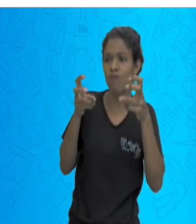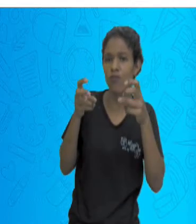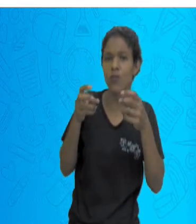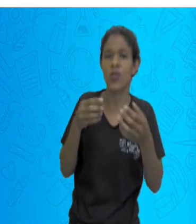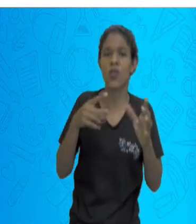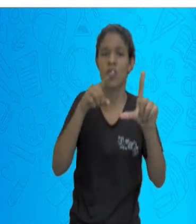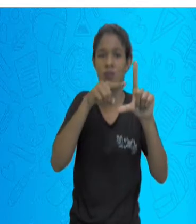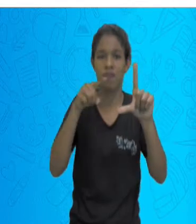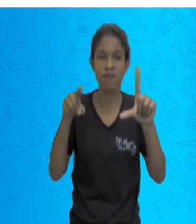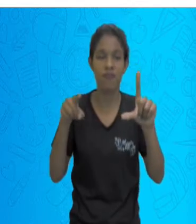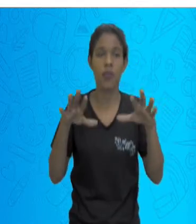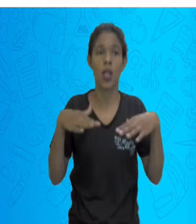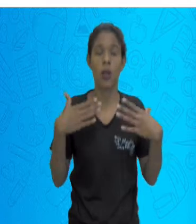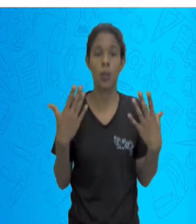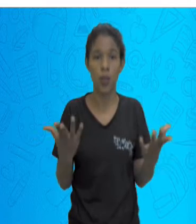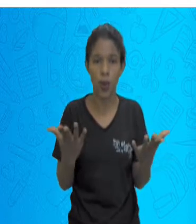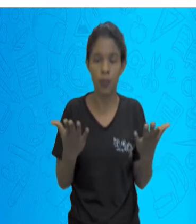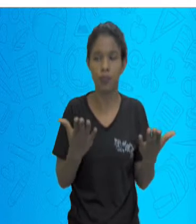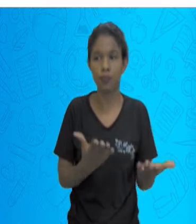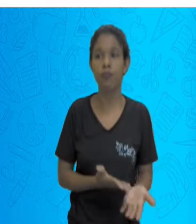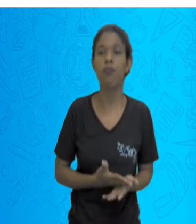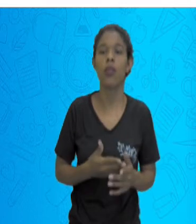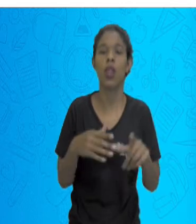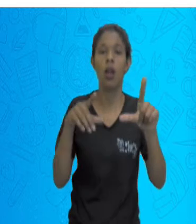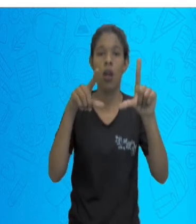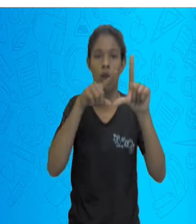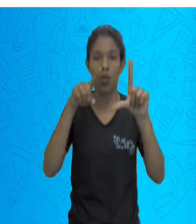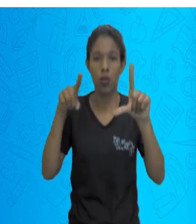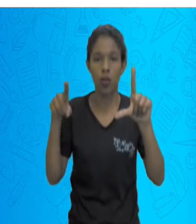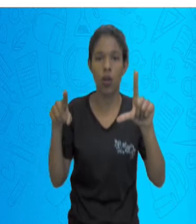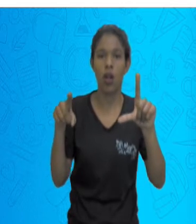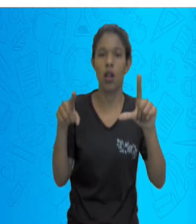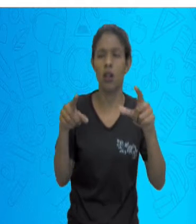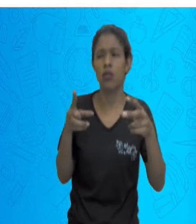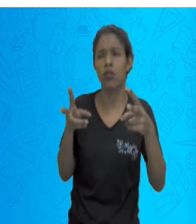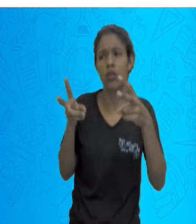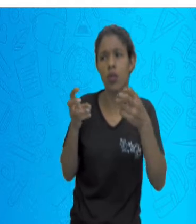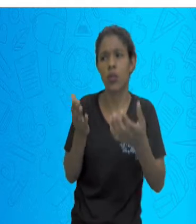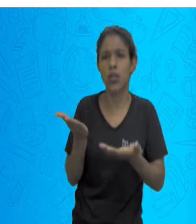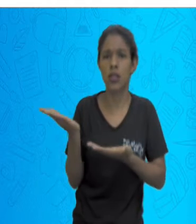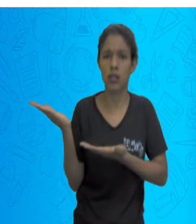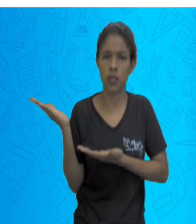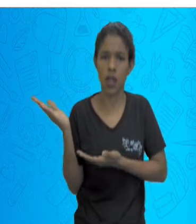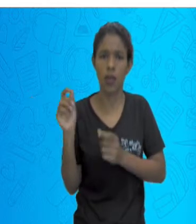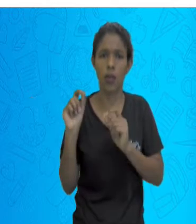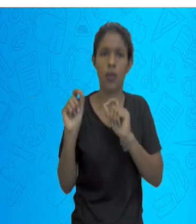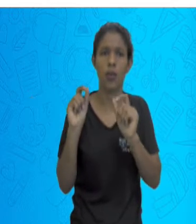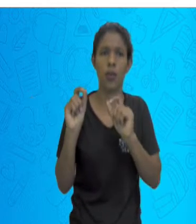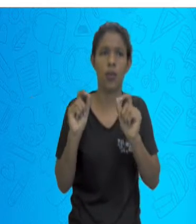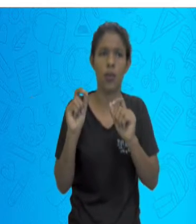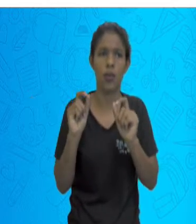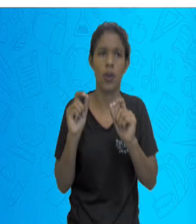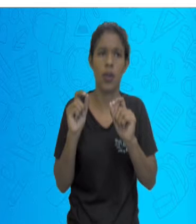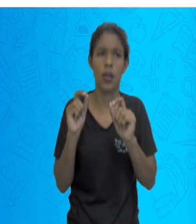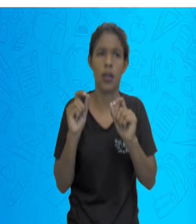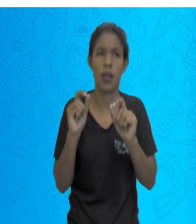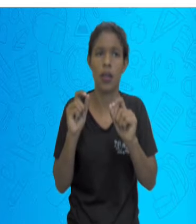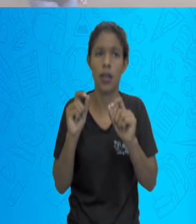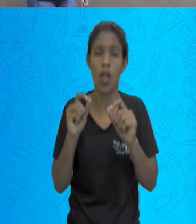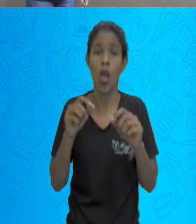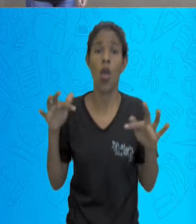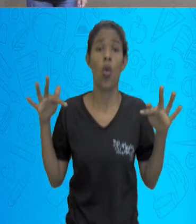Observe no gráfico de linha a seguir a receita cambial turística do Brasil de 2007